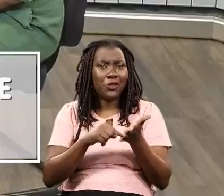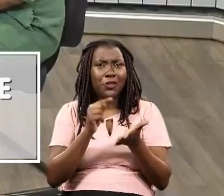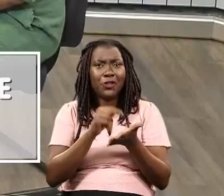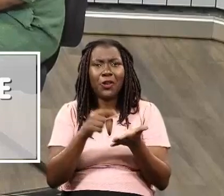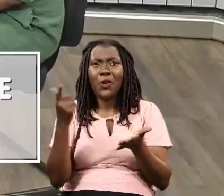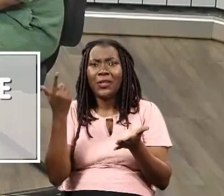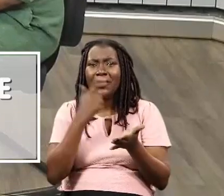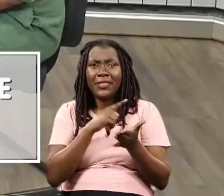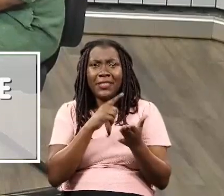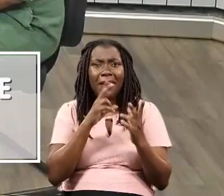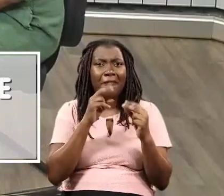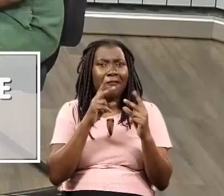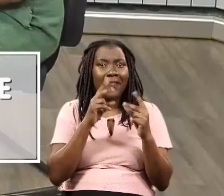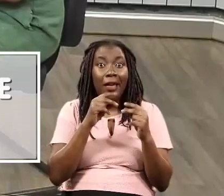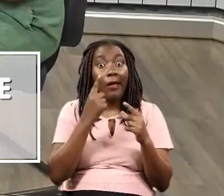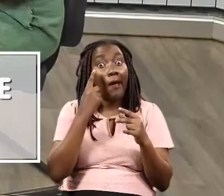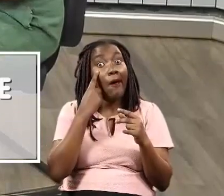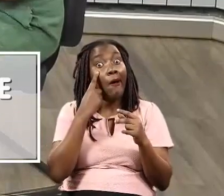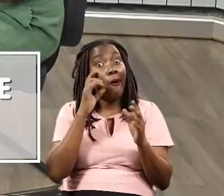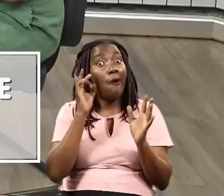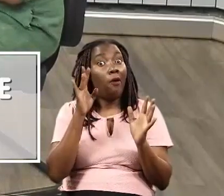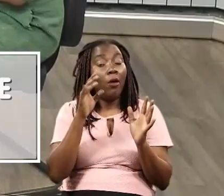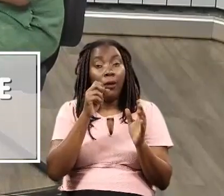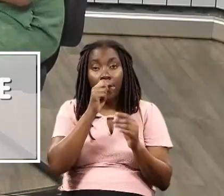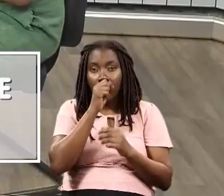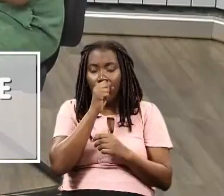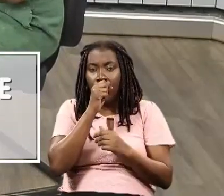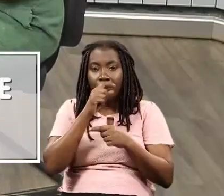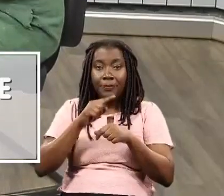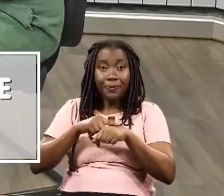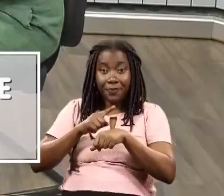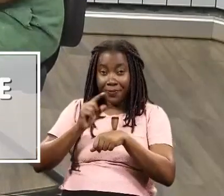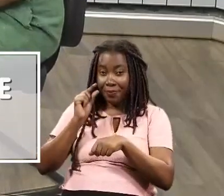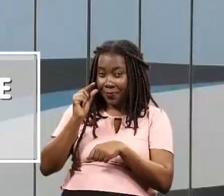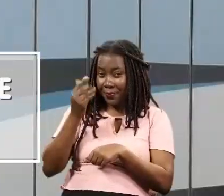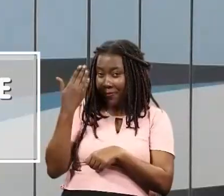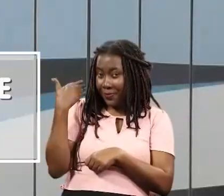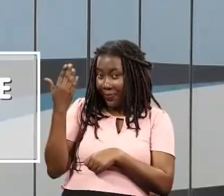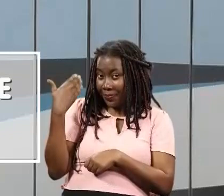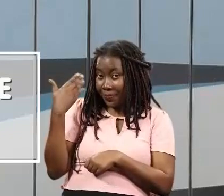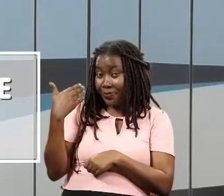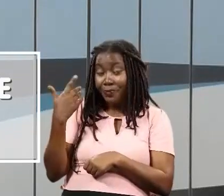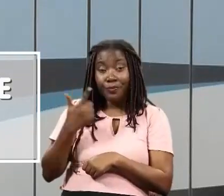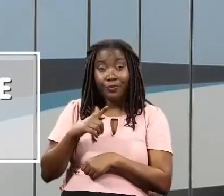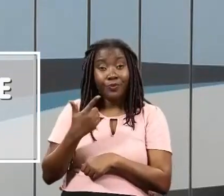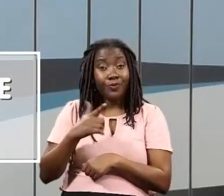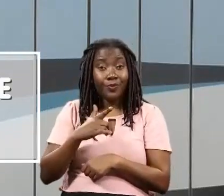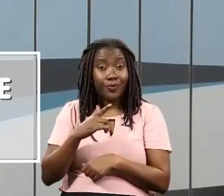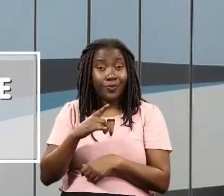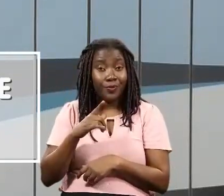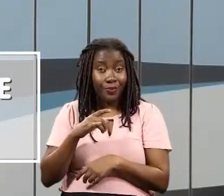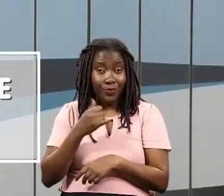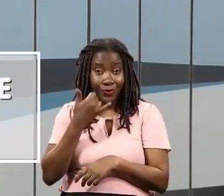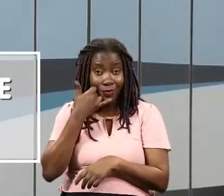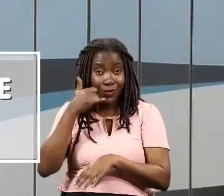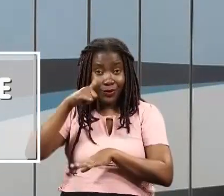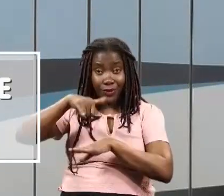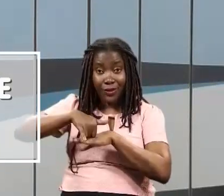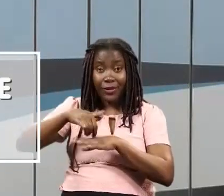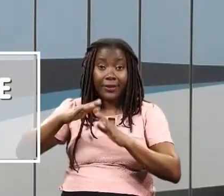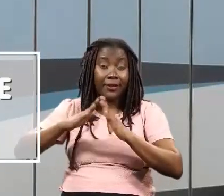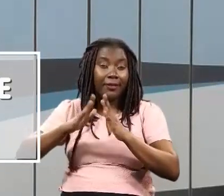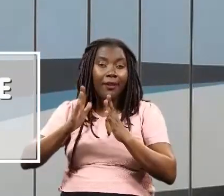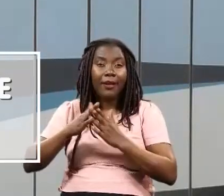falar. Exatamente. E olha lá ainda, né? E há um pouquinho mais para trás, quem que tinha telefone em casa? Exatamente. Então, assim, isso é muito, muito,